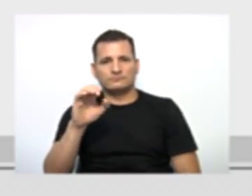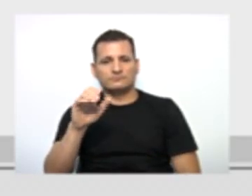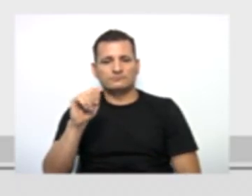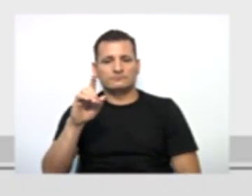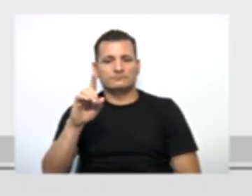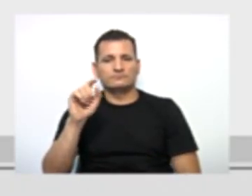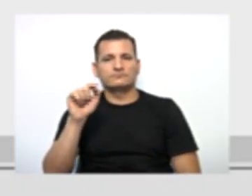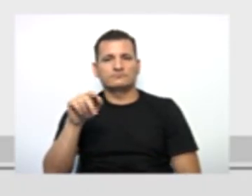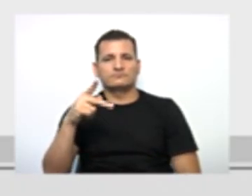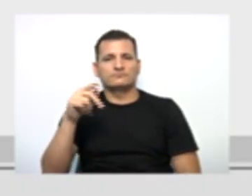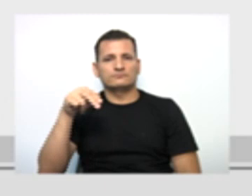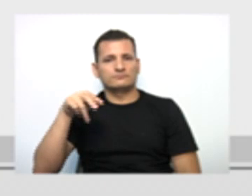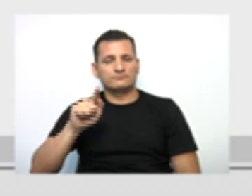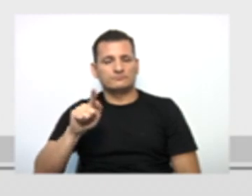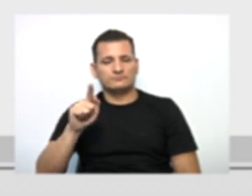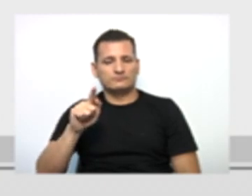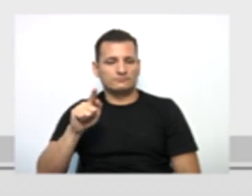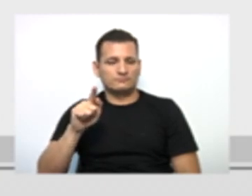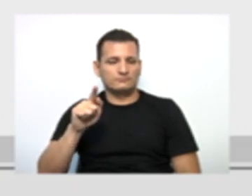ead.png.